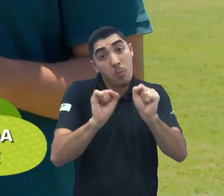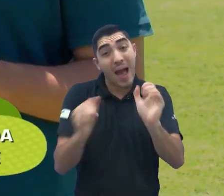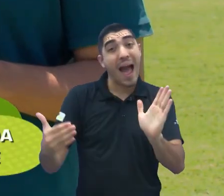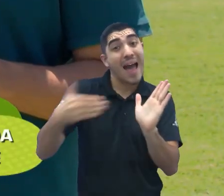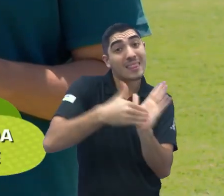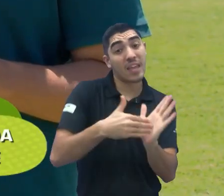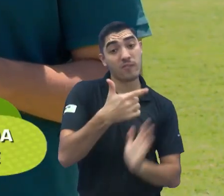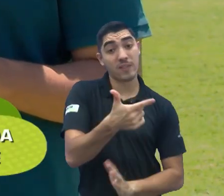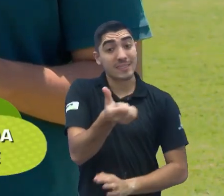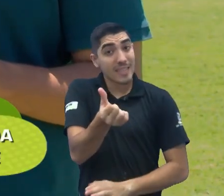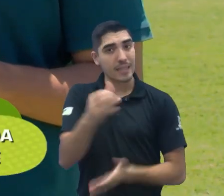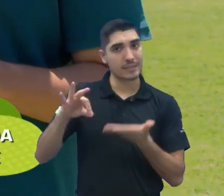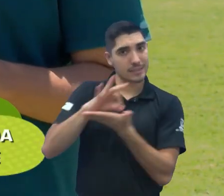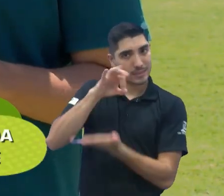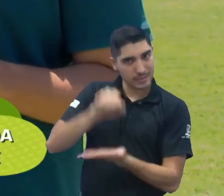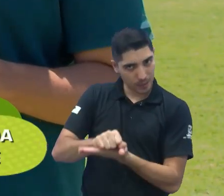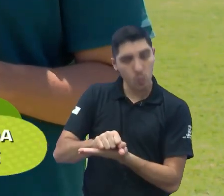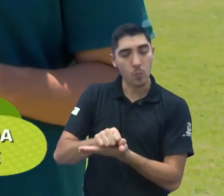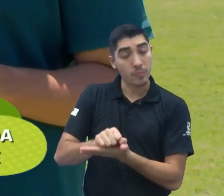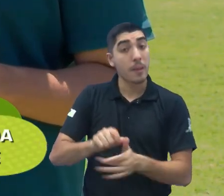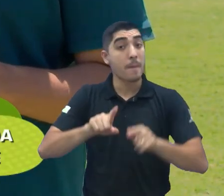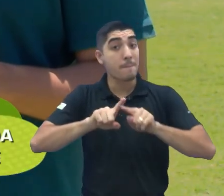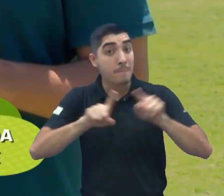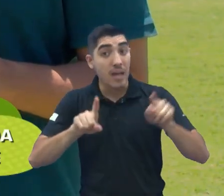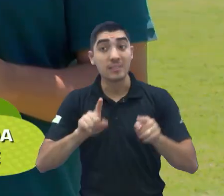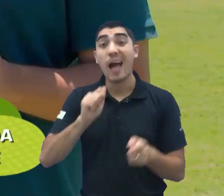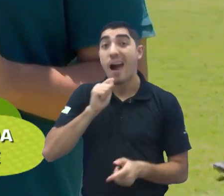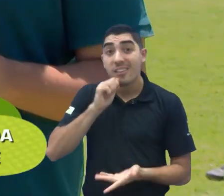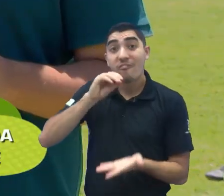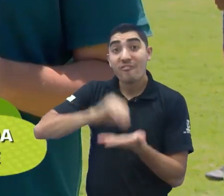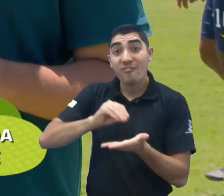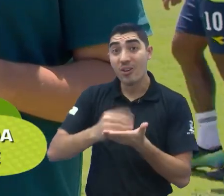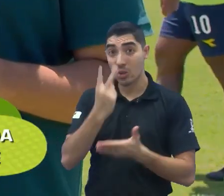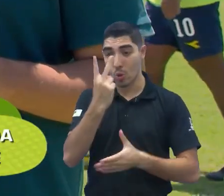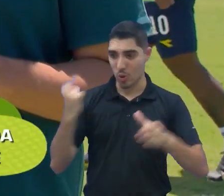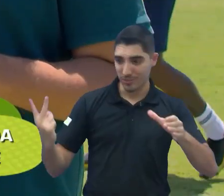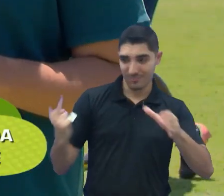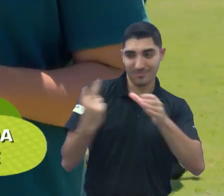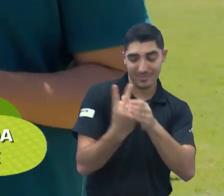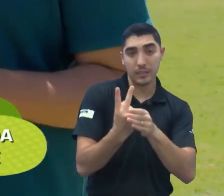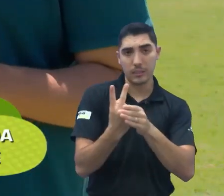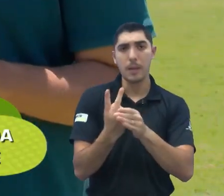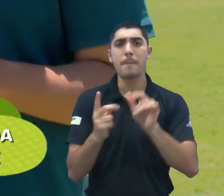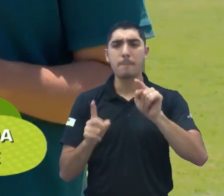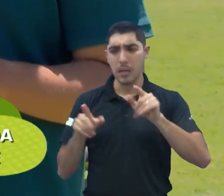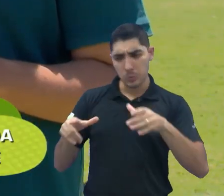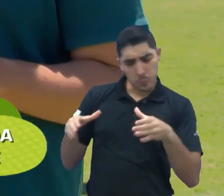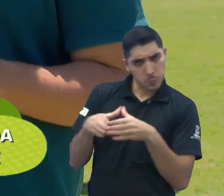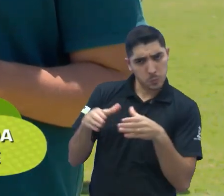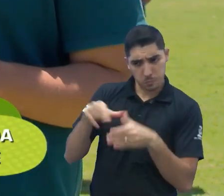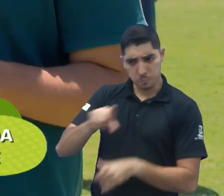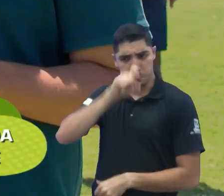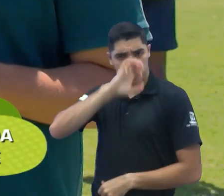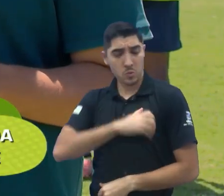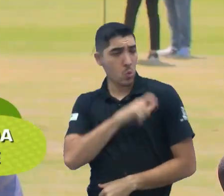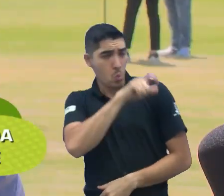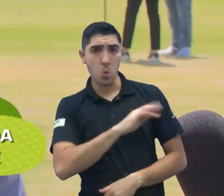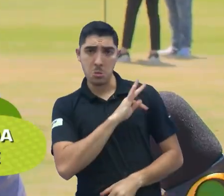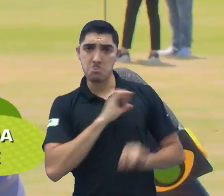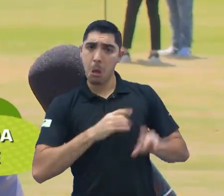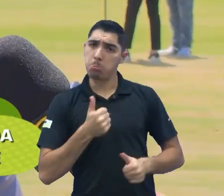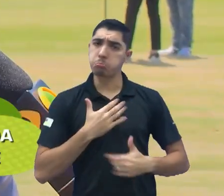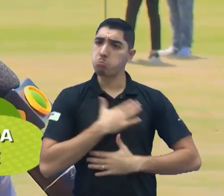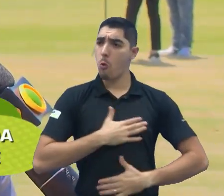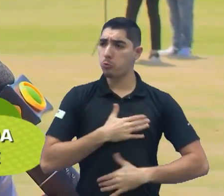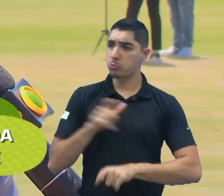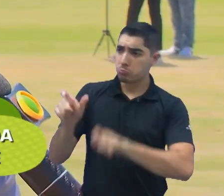das chegadas dessas últimas 2 peças, o time formado agrada muito o técnico Marcelo Marelli. A gente está